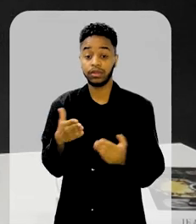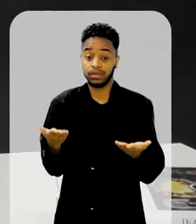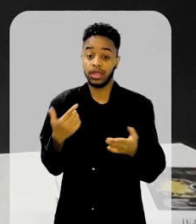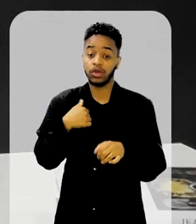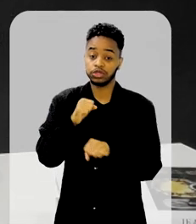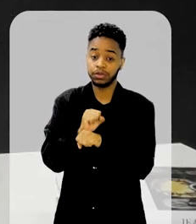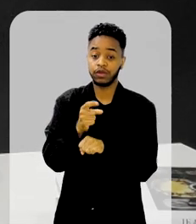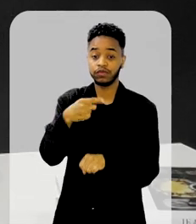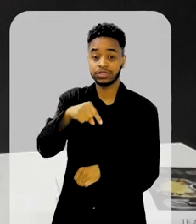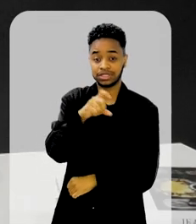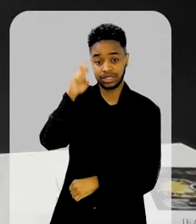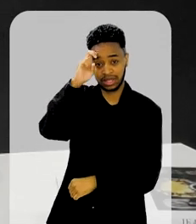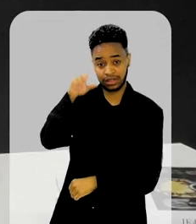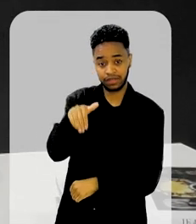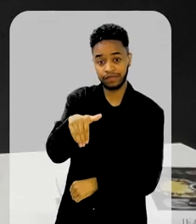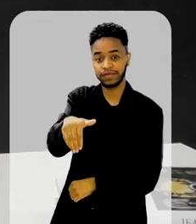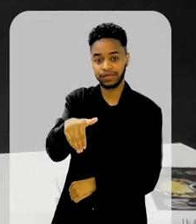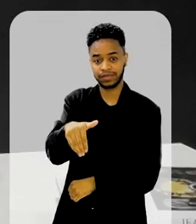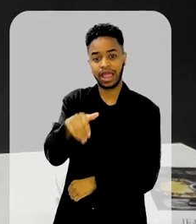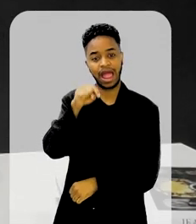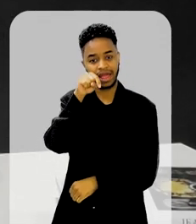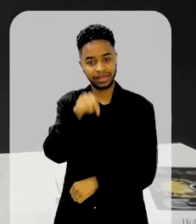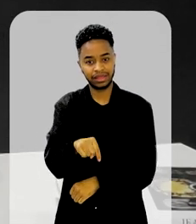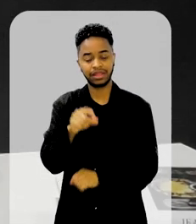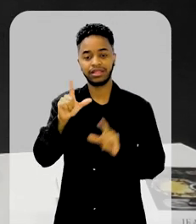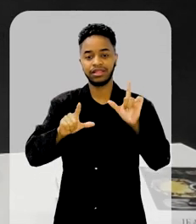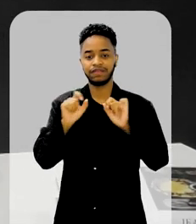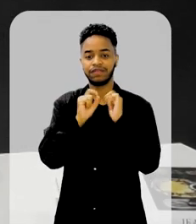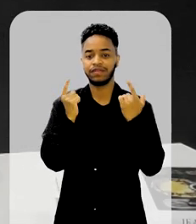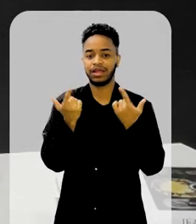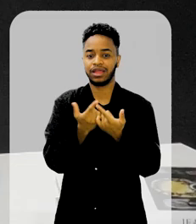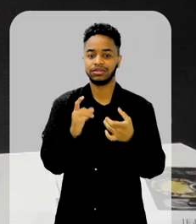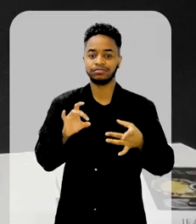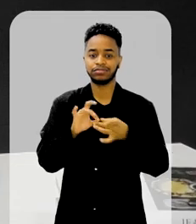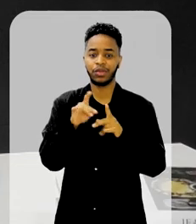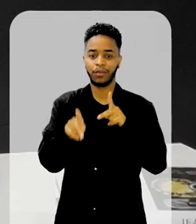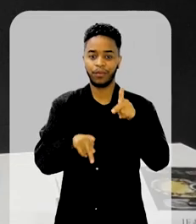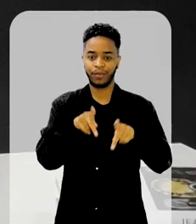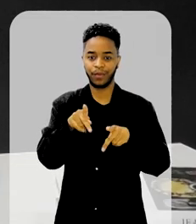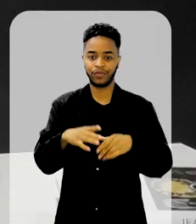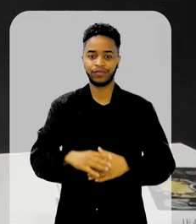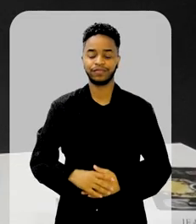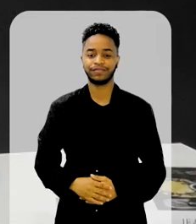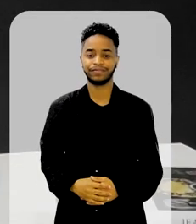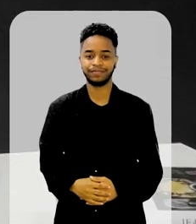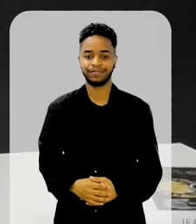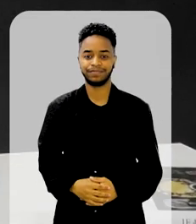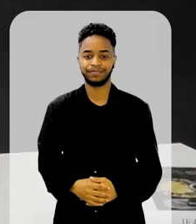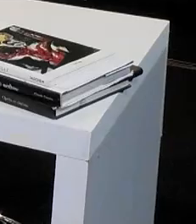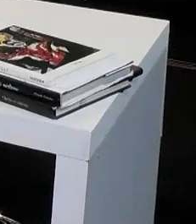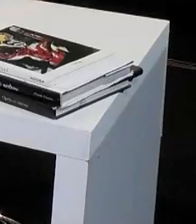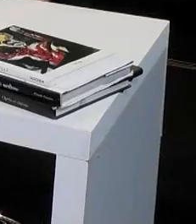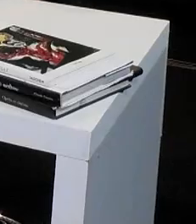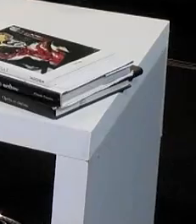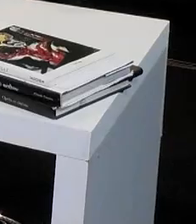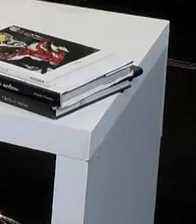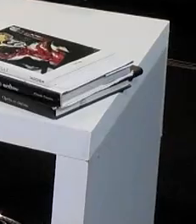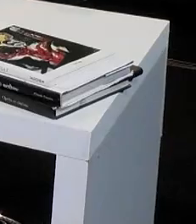ch aguardo vocês na próxima quinta-feira aqui na TV alerge o canal do